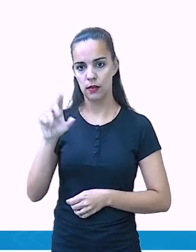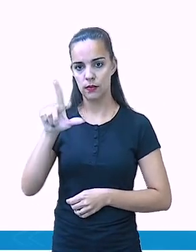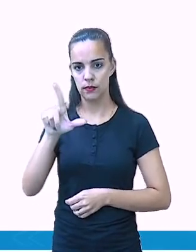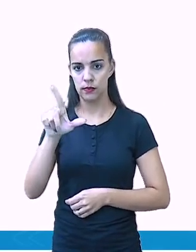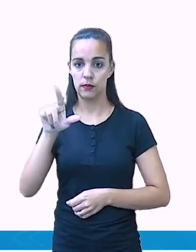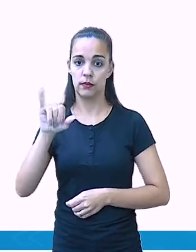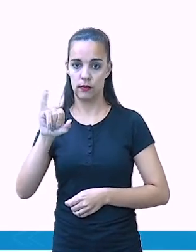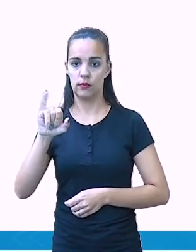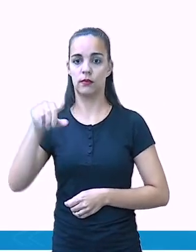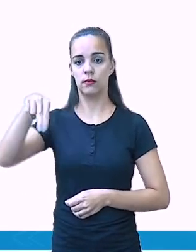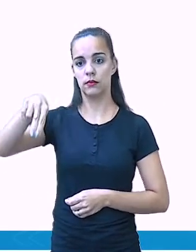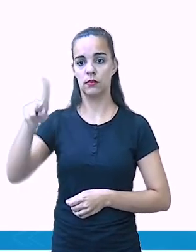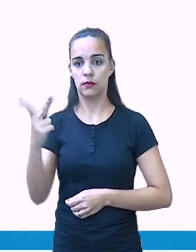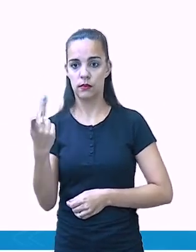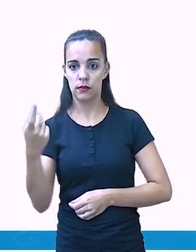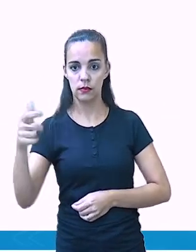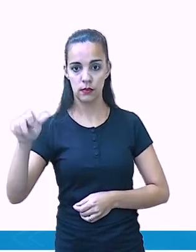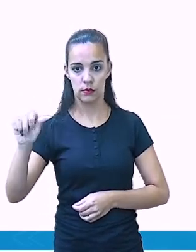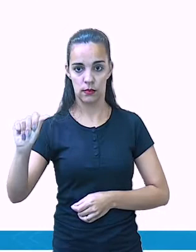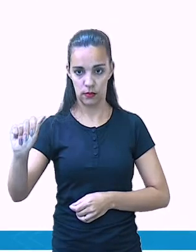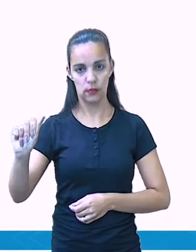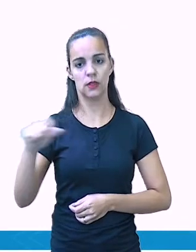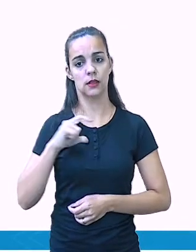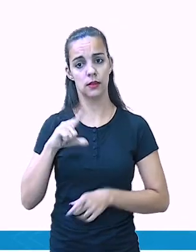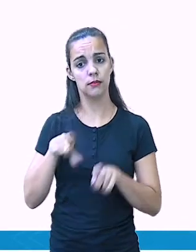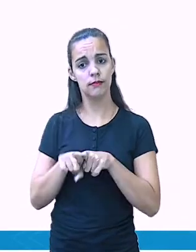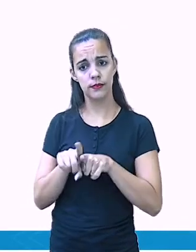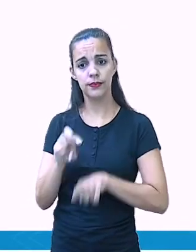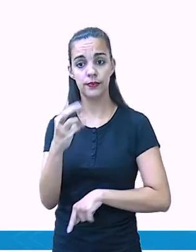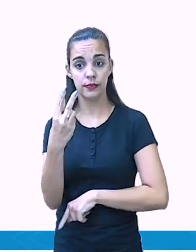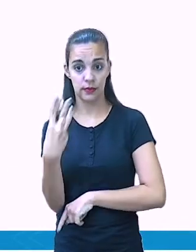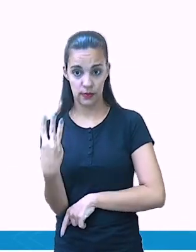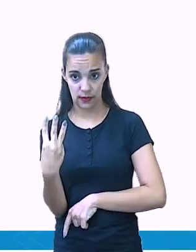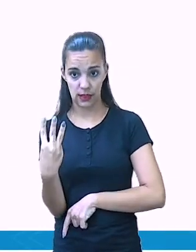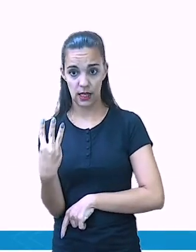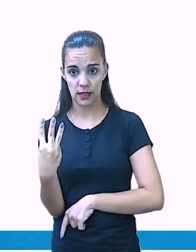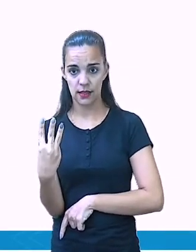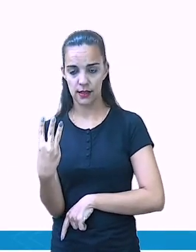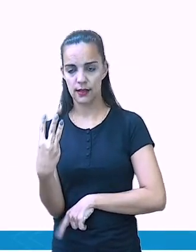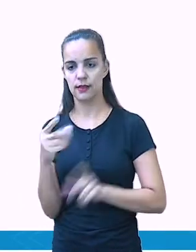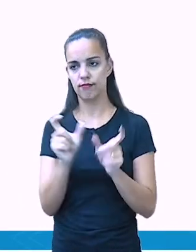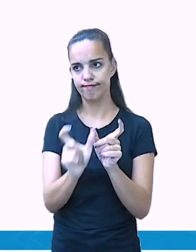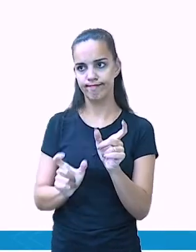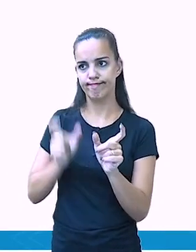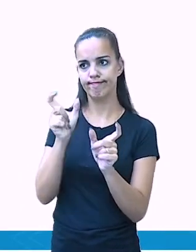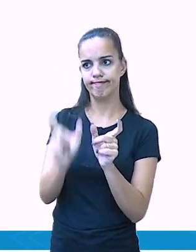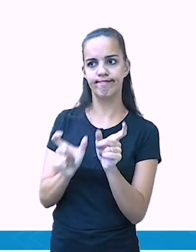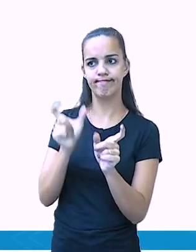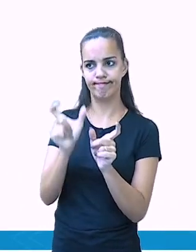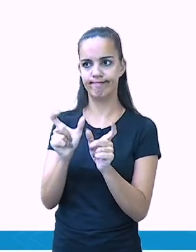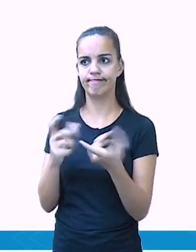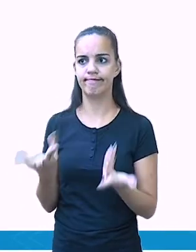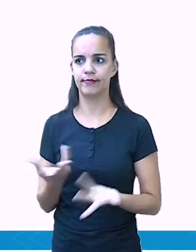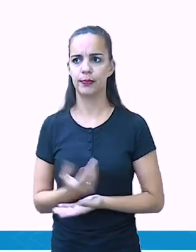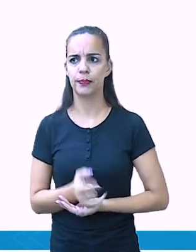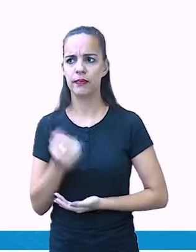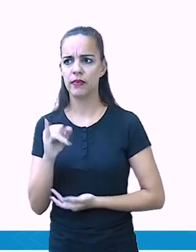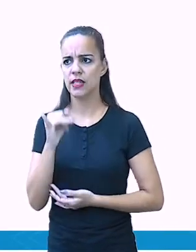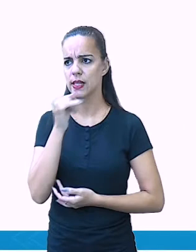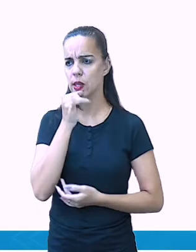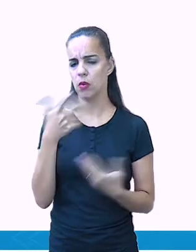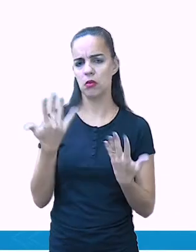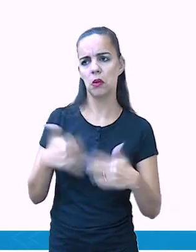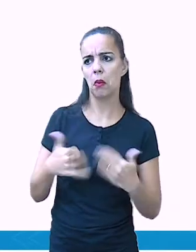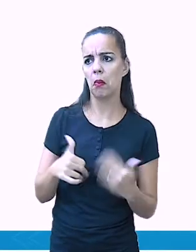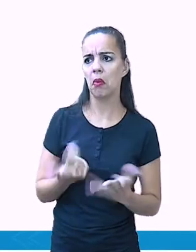bolinha, 3 sílabas. Então, quando um professor ou uma atividade ou alguém ou uma prova